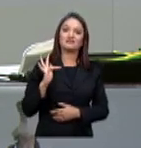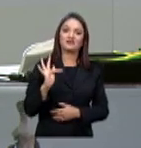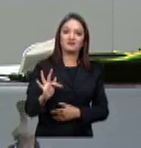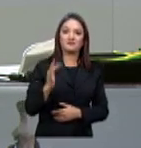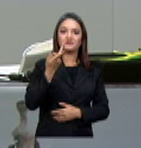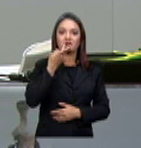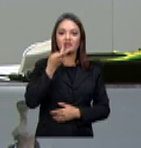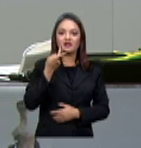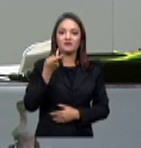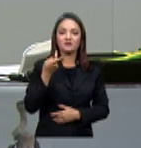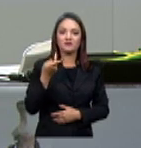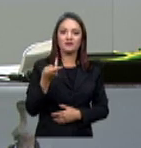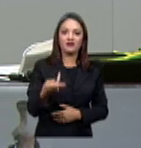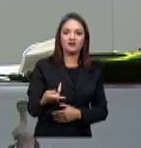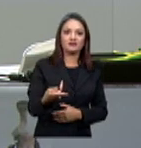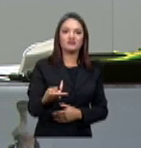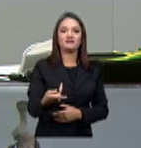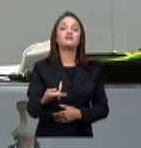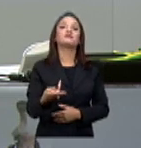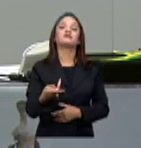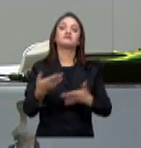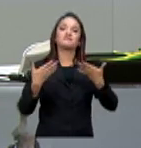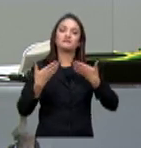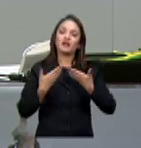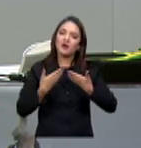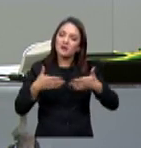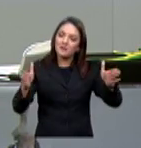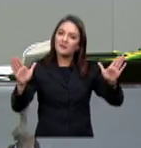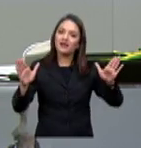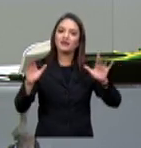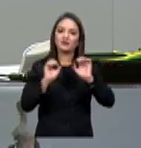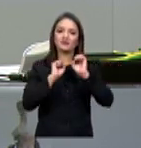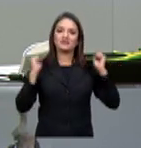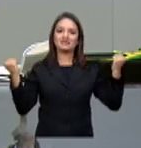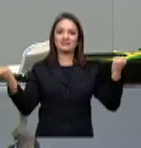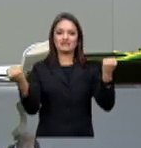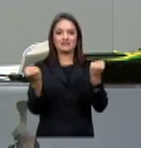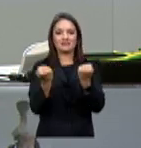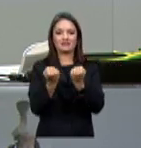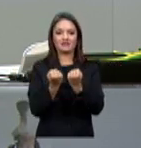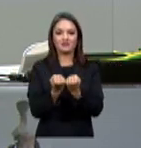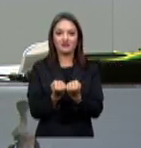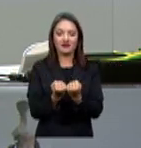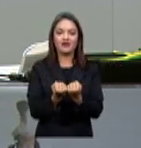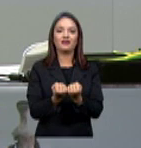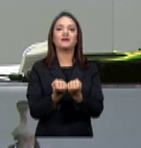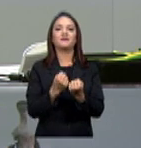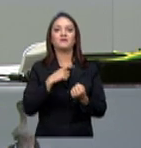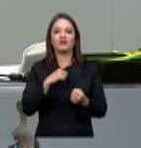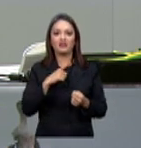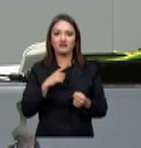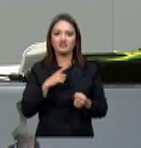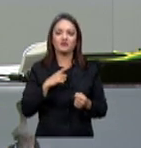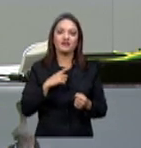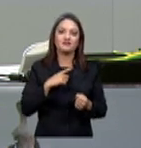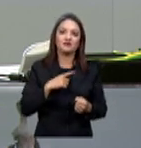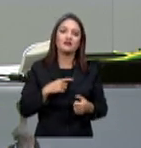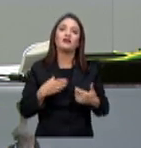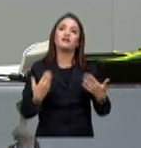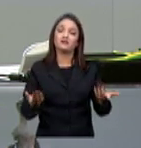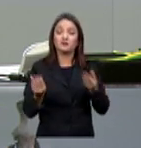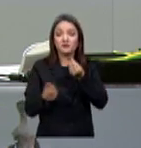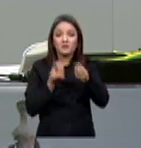declarar instalados os trabalhos deste seminário ressaltando a significativa importância